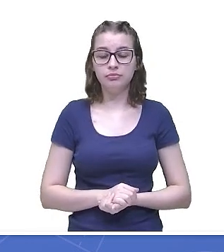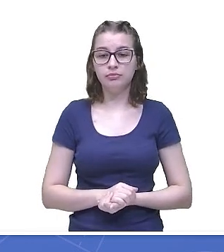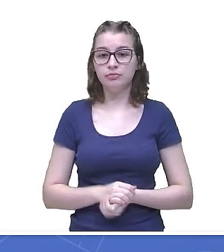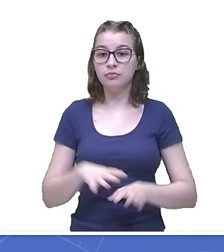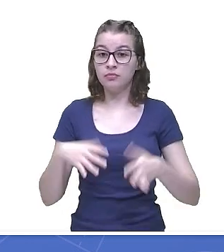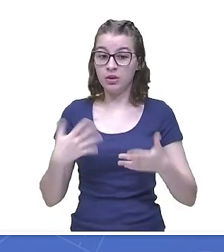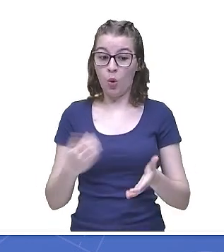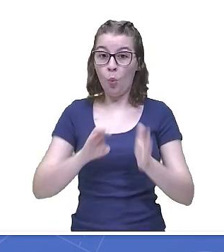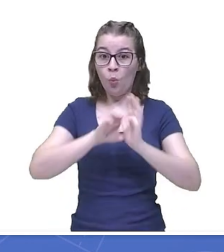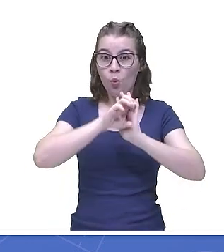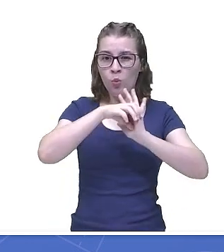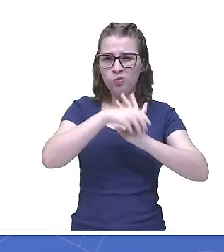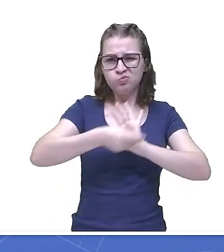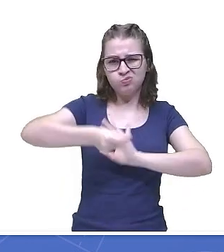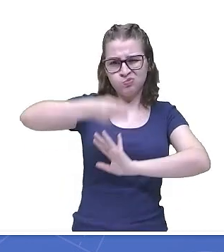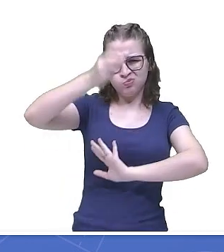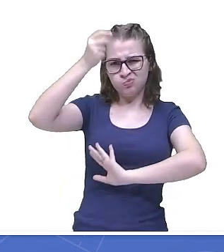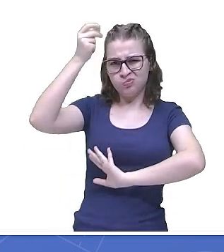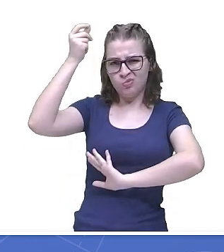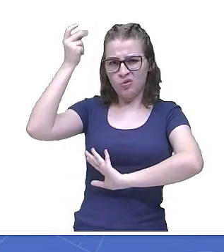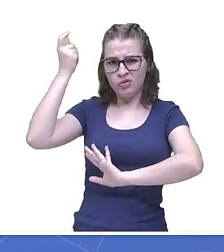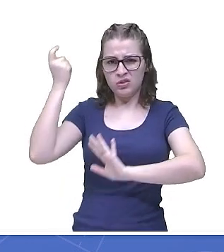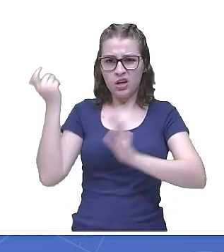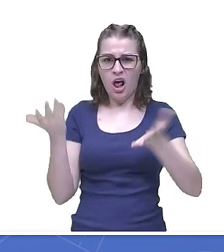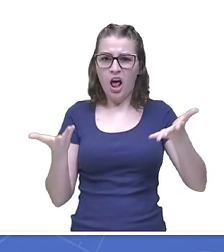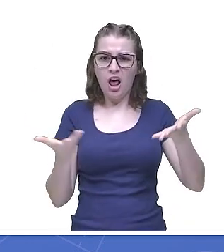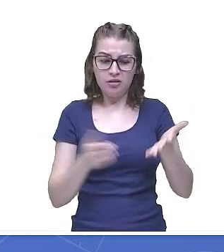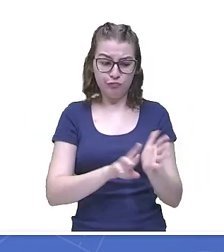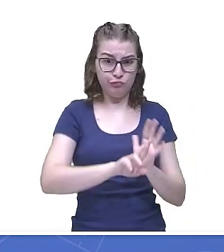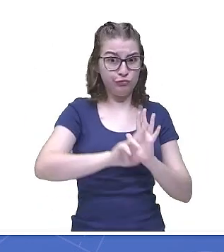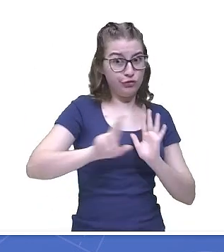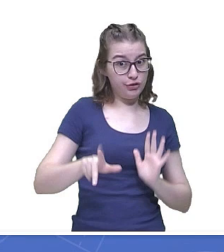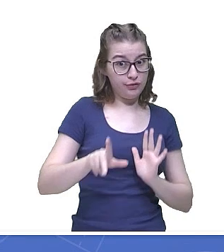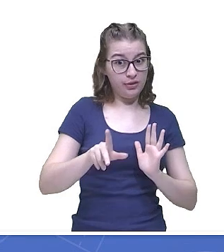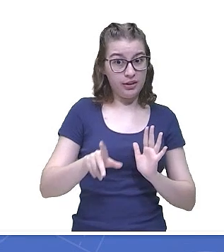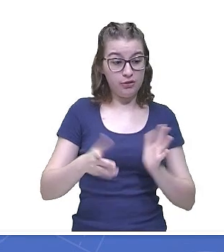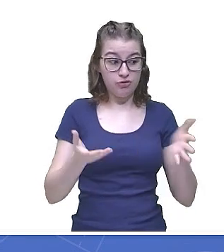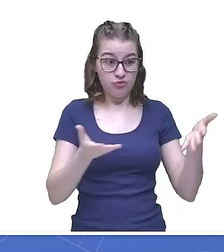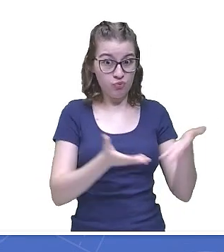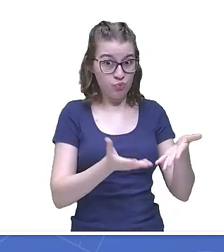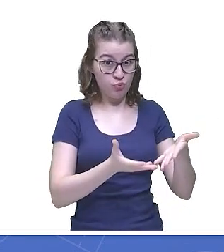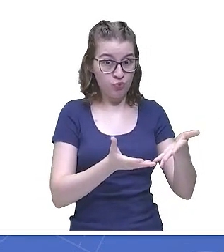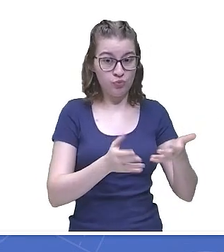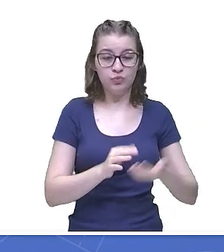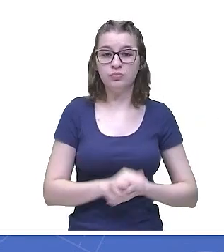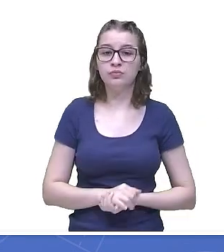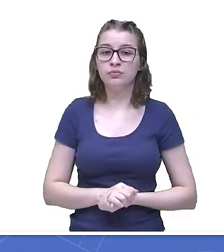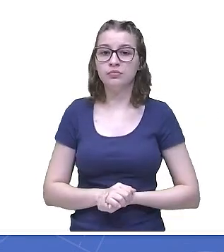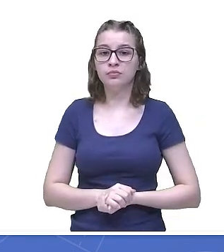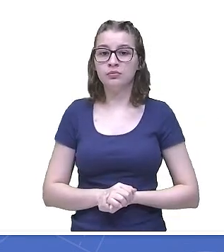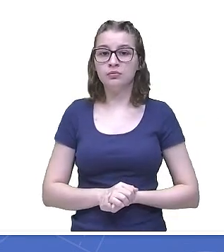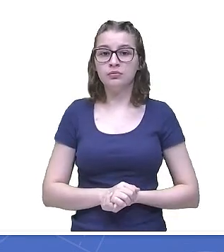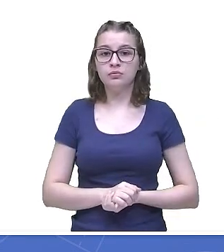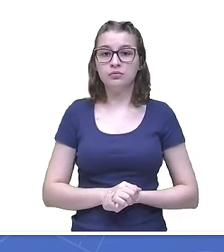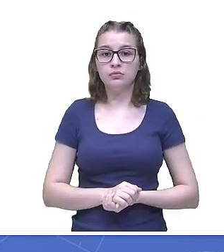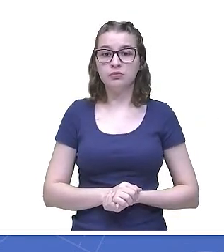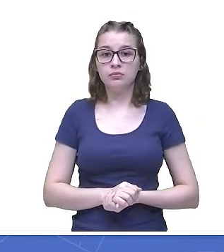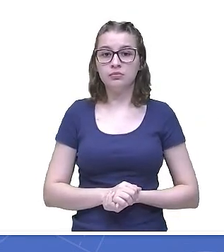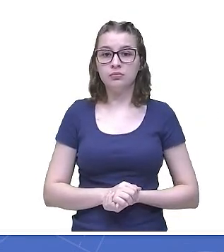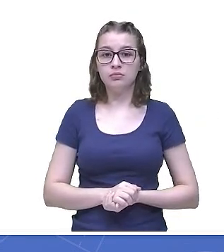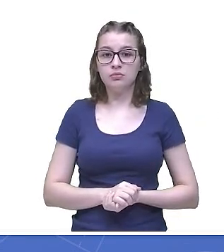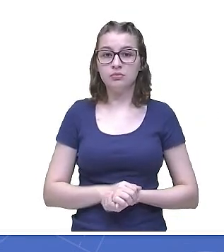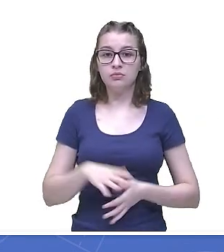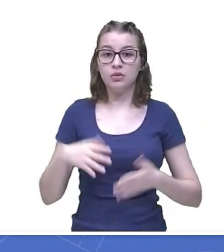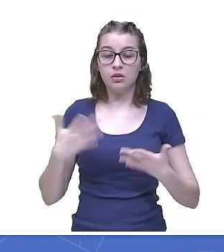si, antigamente não era o que nós temos hoje, que nós conhecemos hoje, não é isso? Então, ele tem origem